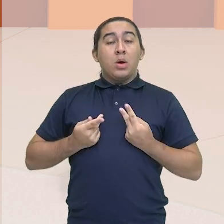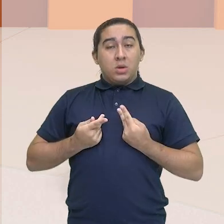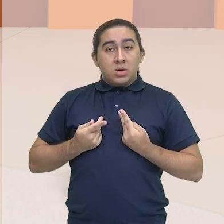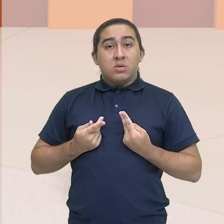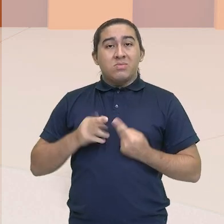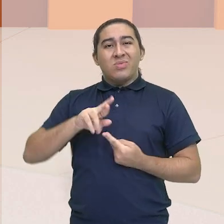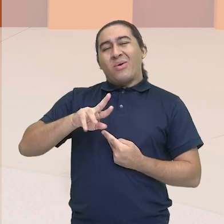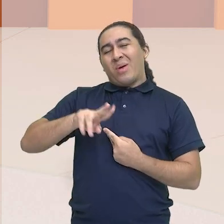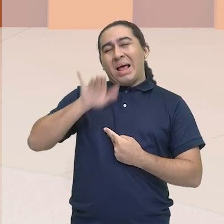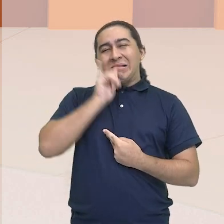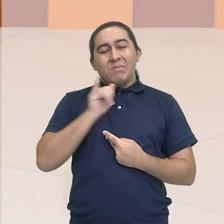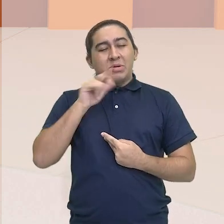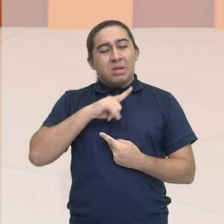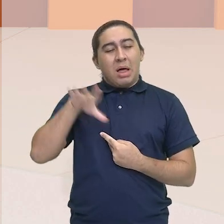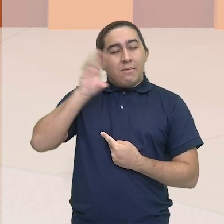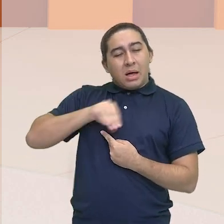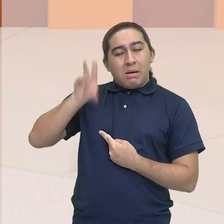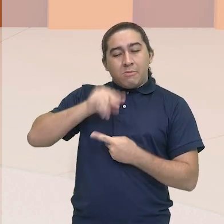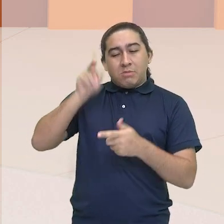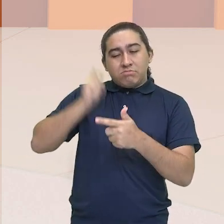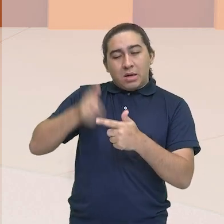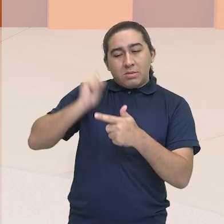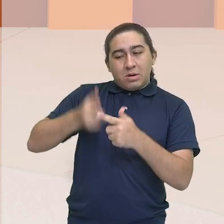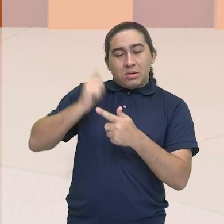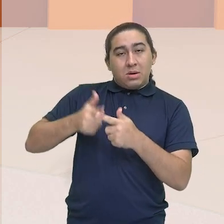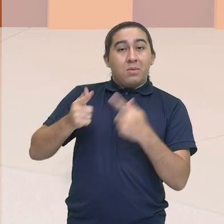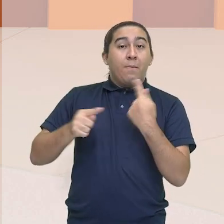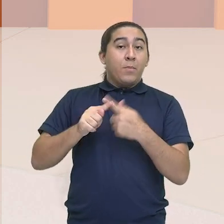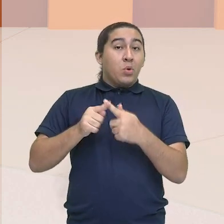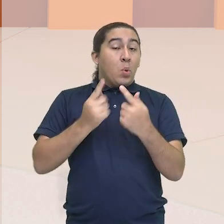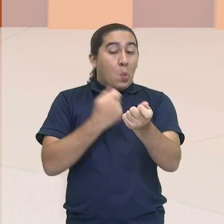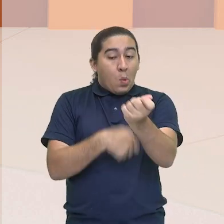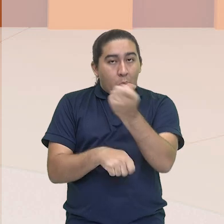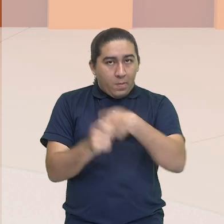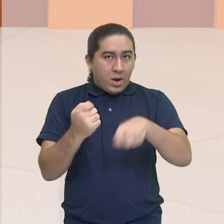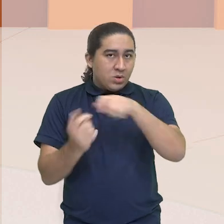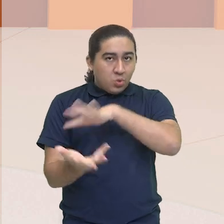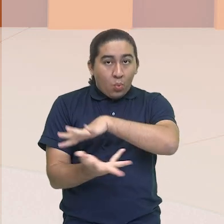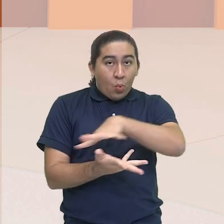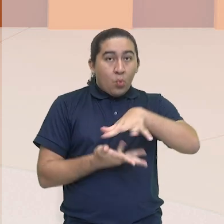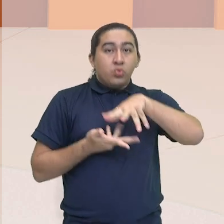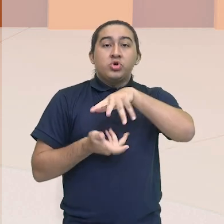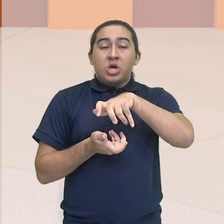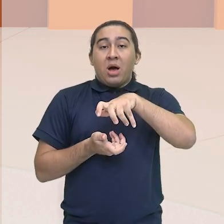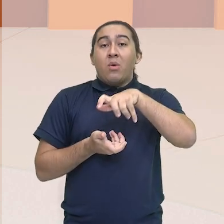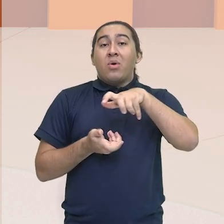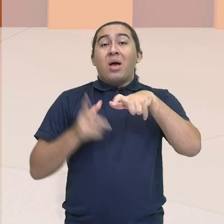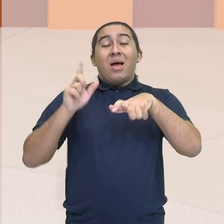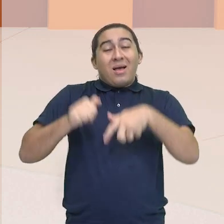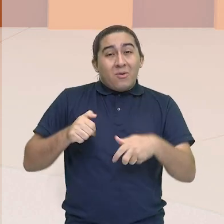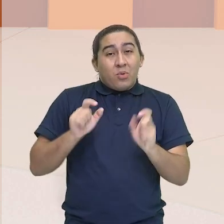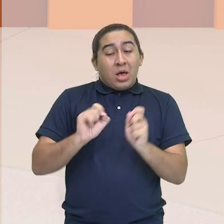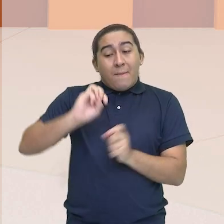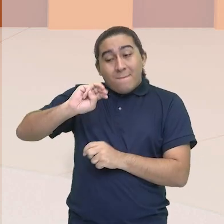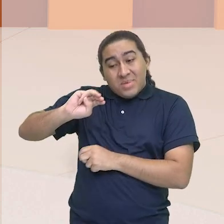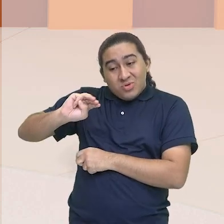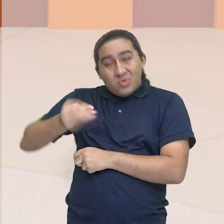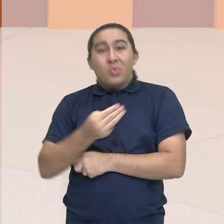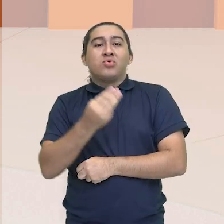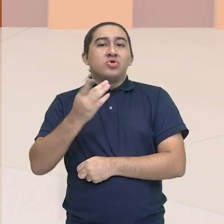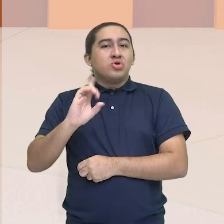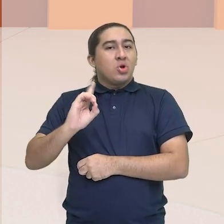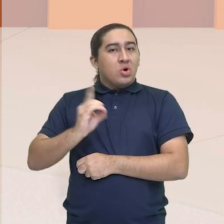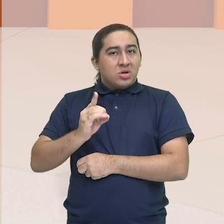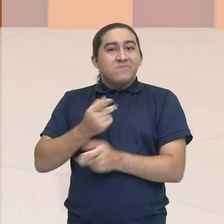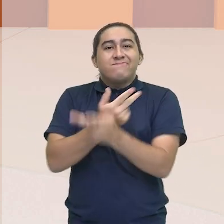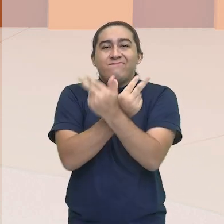falando besteira por aí, porque o comércio internacional envolve milhões de dólares, é muita